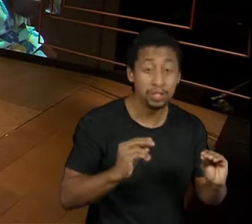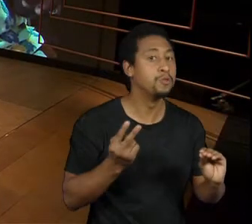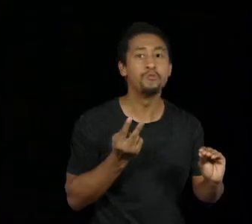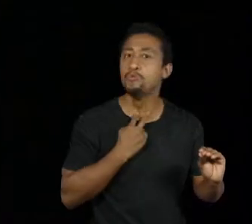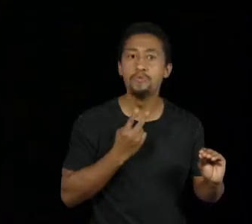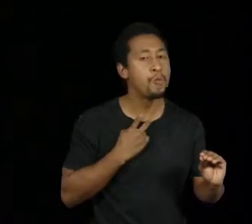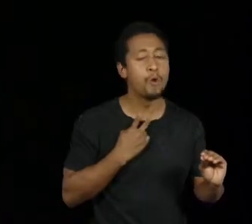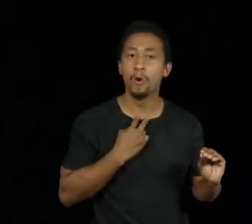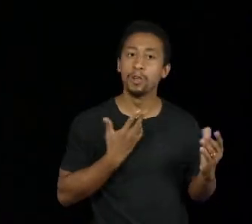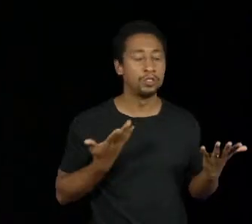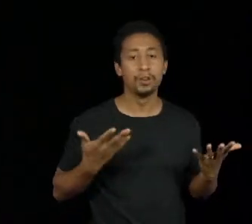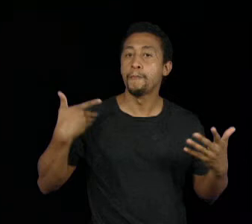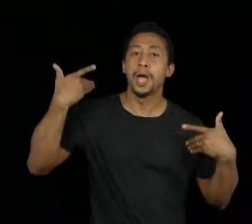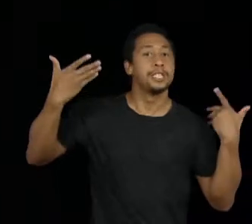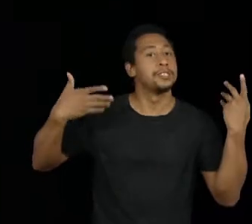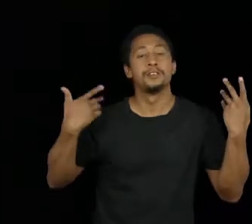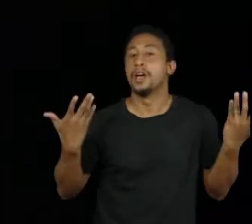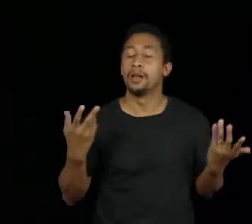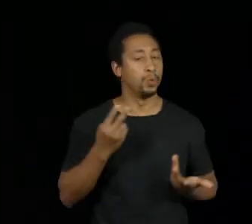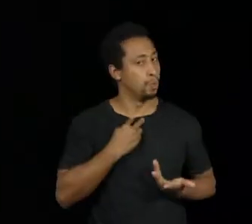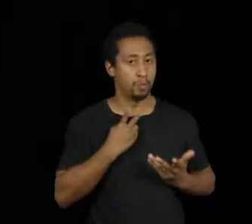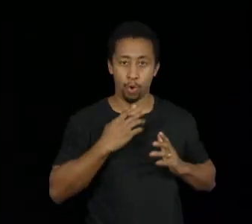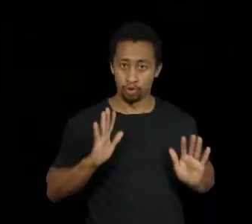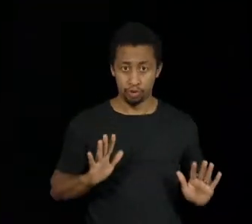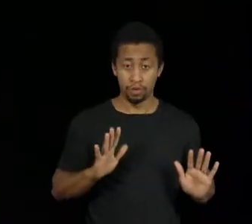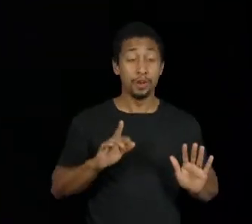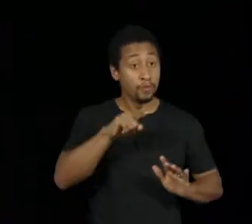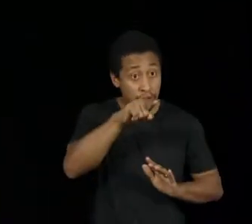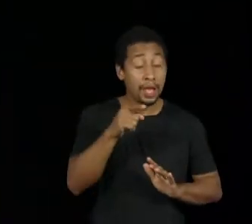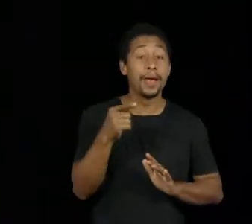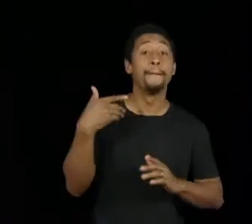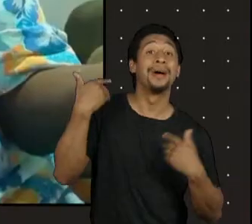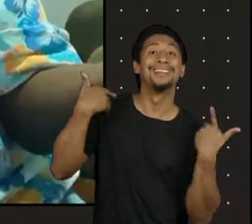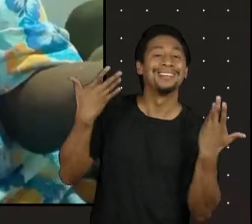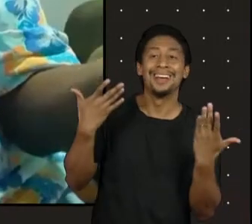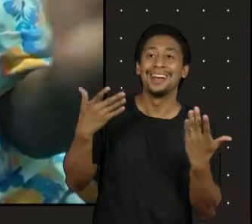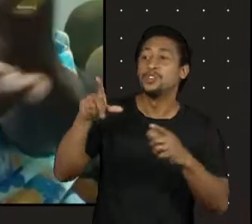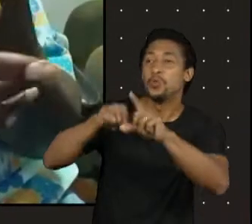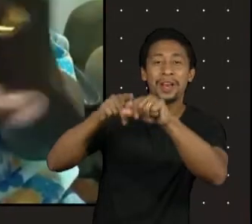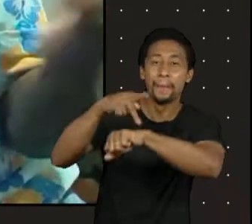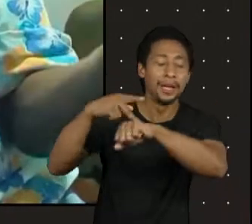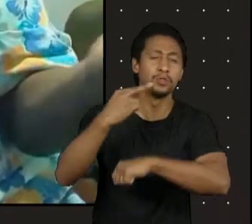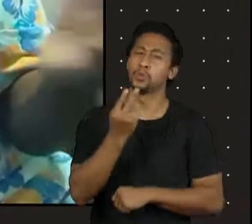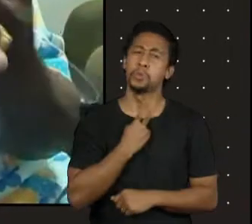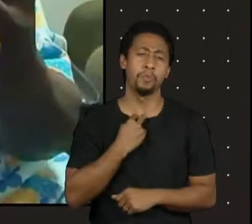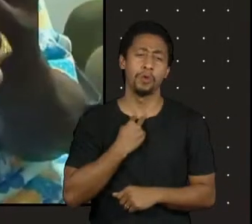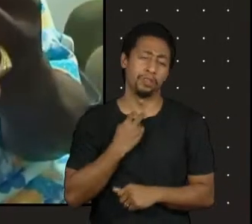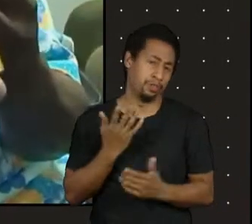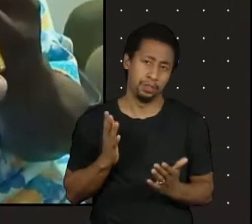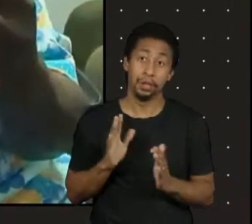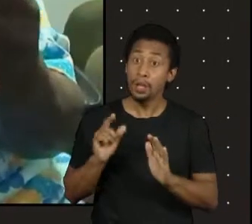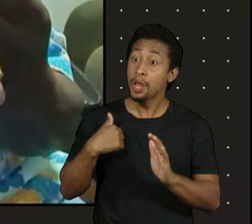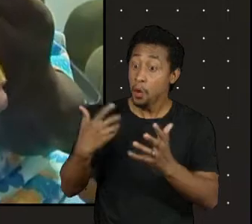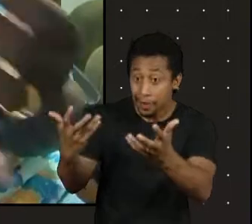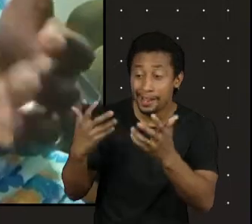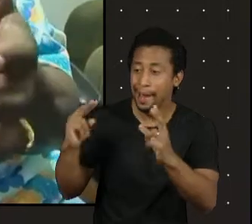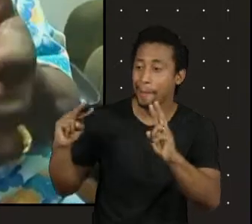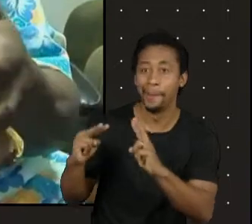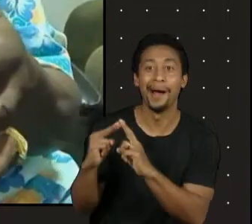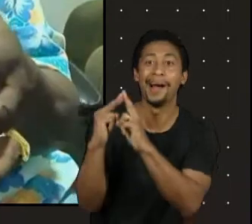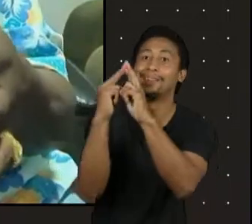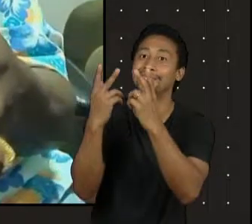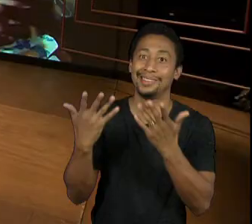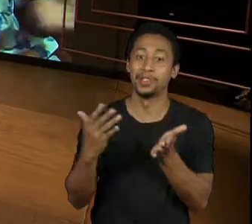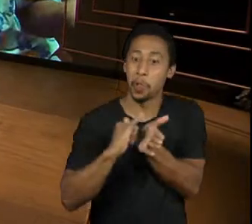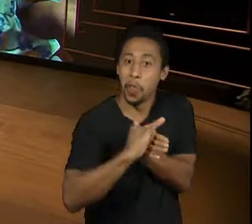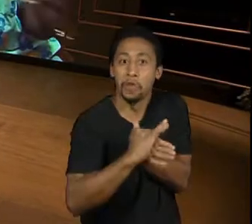público, e você não pode escolher o país que você quer ir. Claro, eu queria ir para Paris, né? É evidente, pô, imagina. Queria ir para Nova York, os caras me